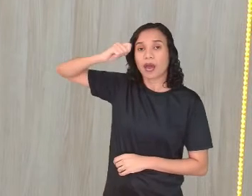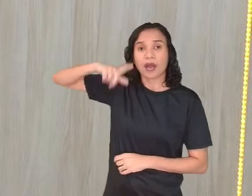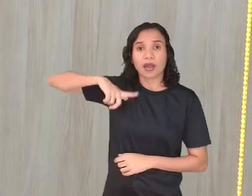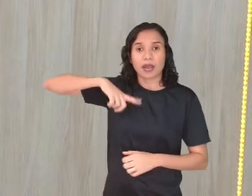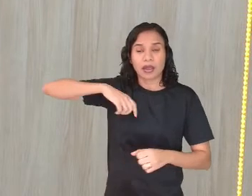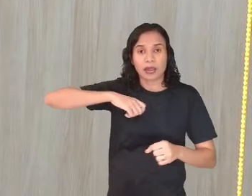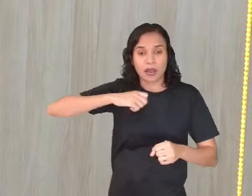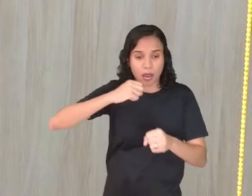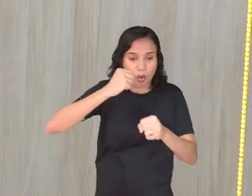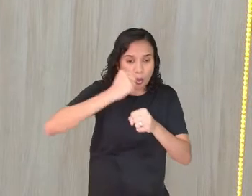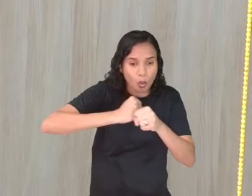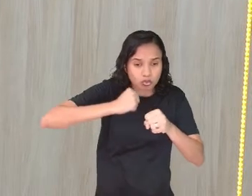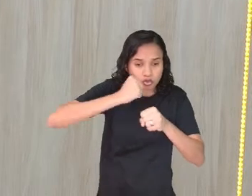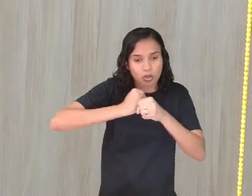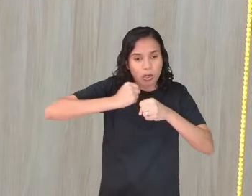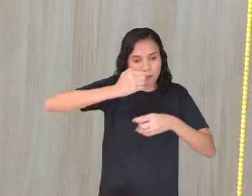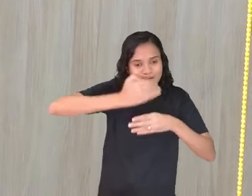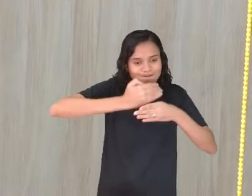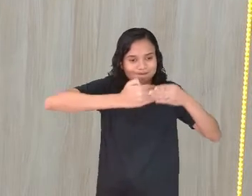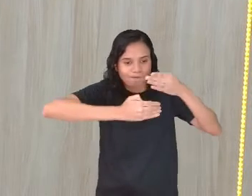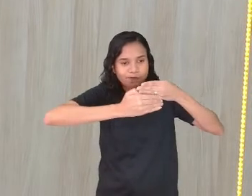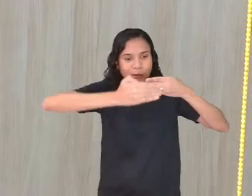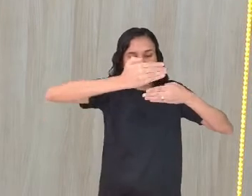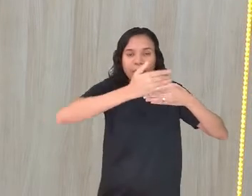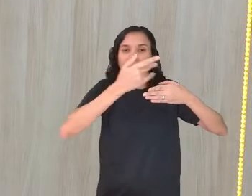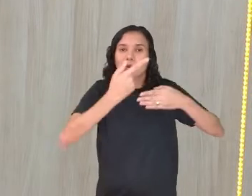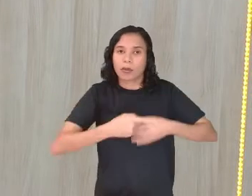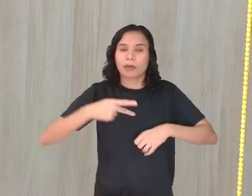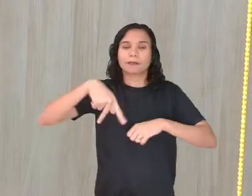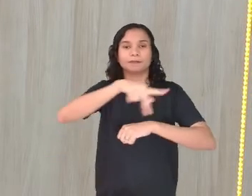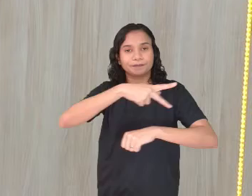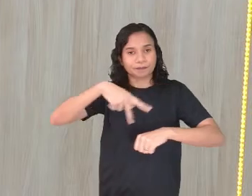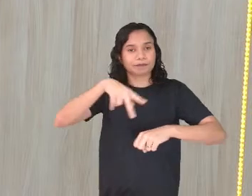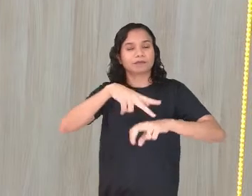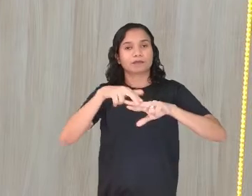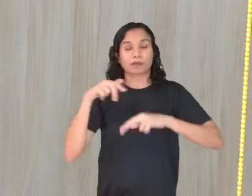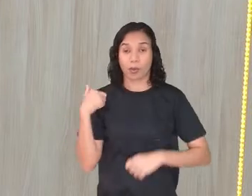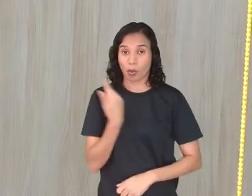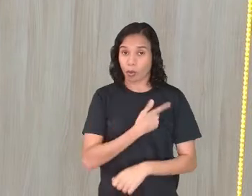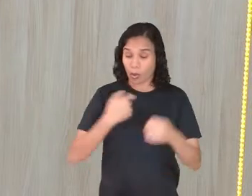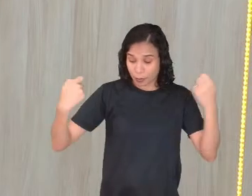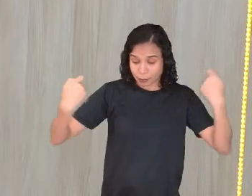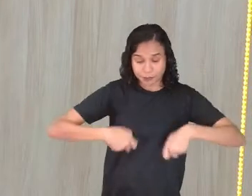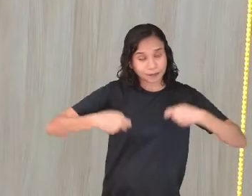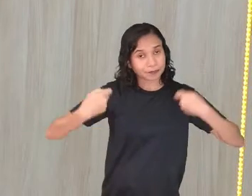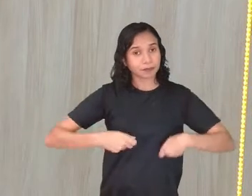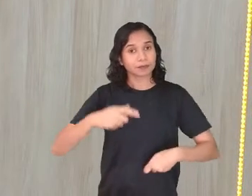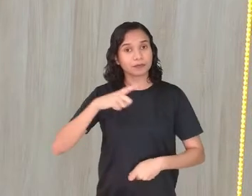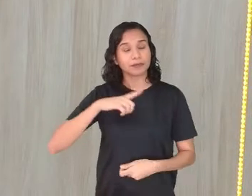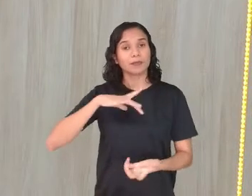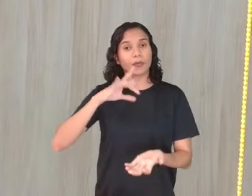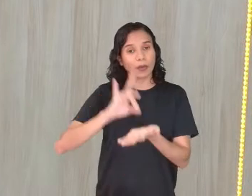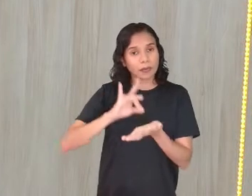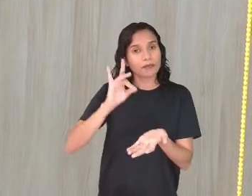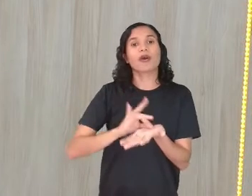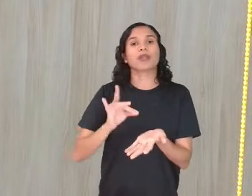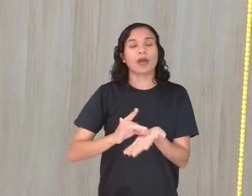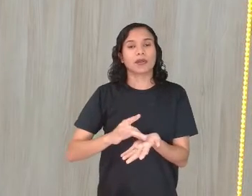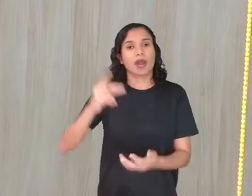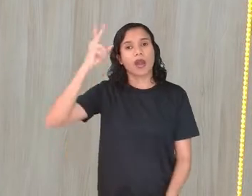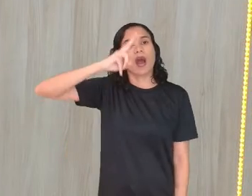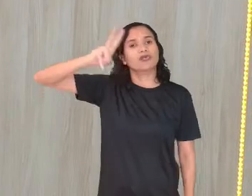construíram o nosso país, né, pelas mãos negras, e a gente precisa, né, trazer